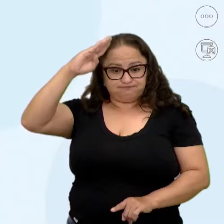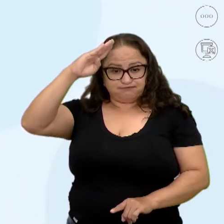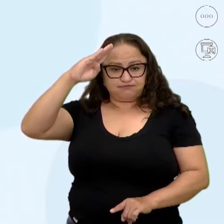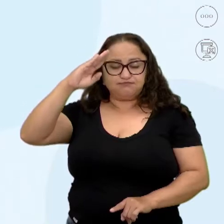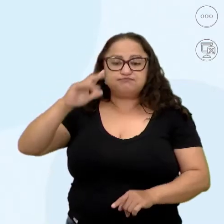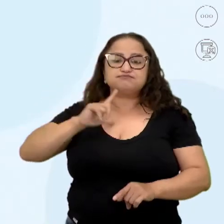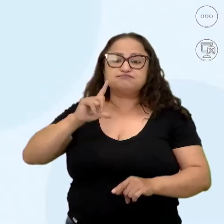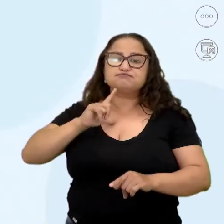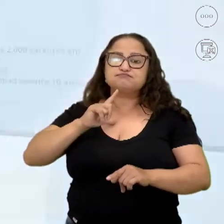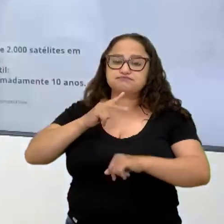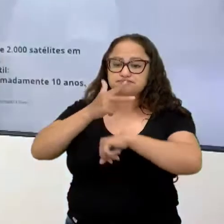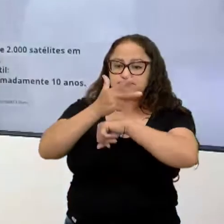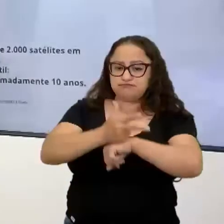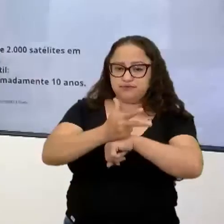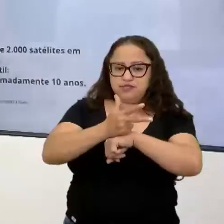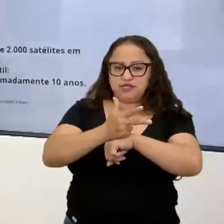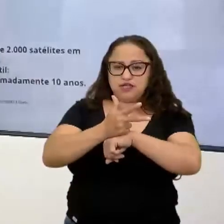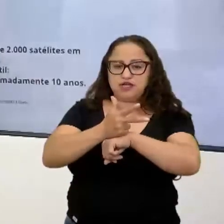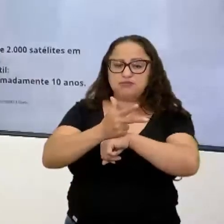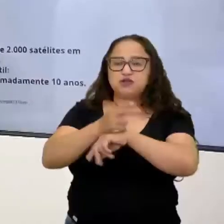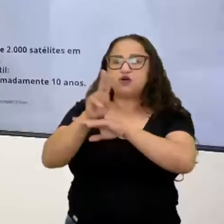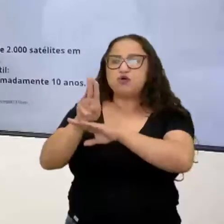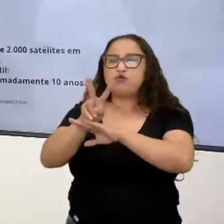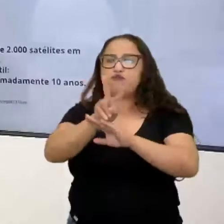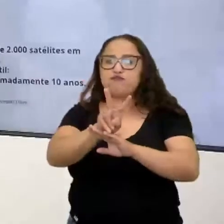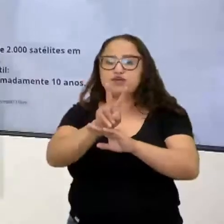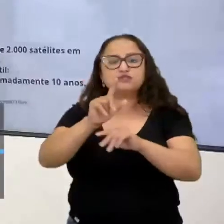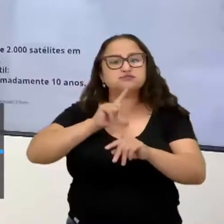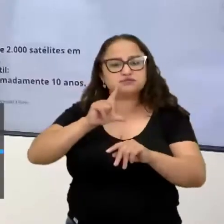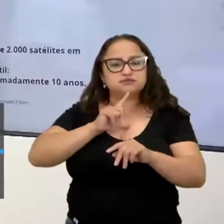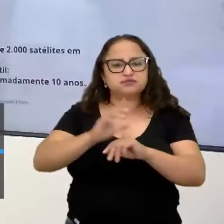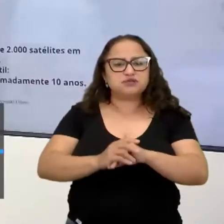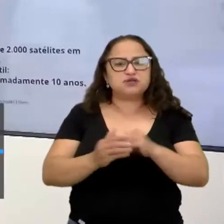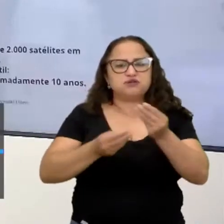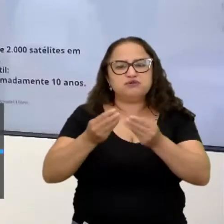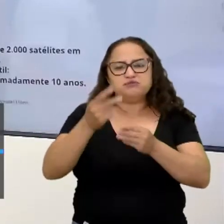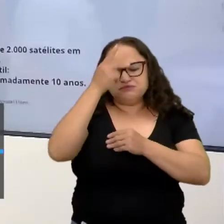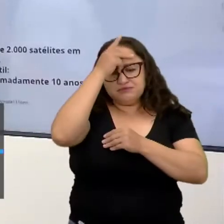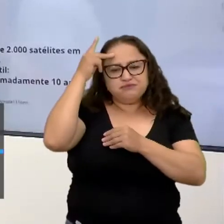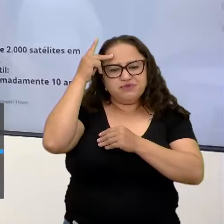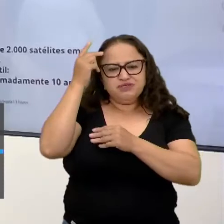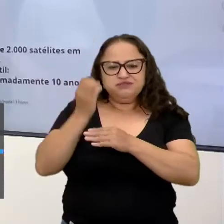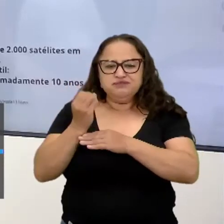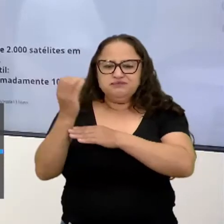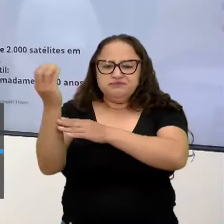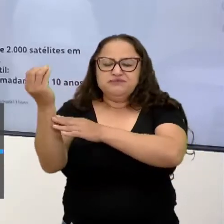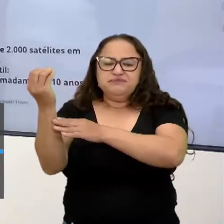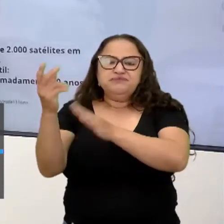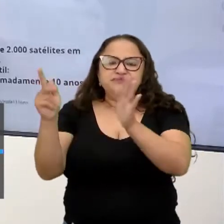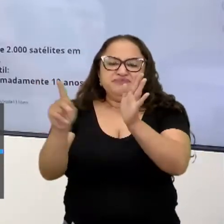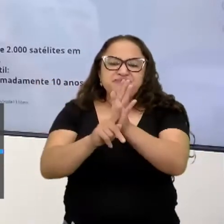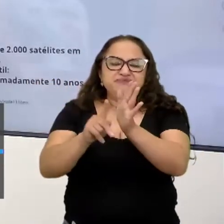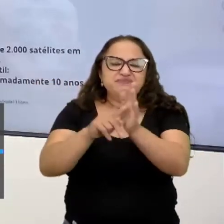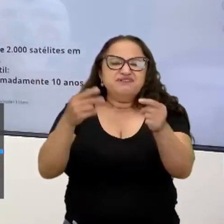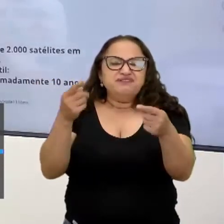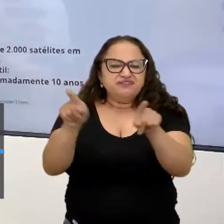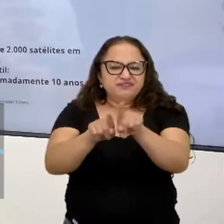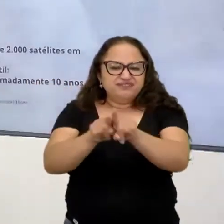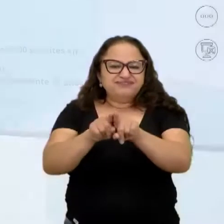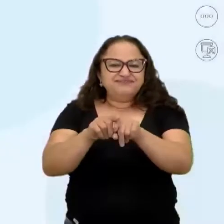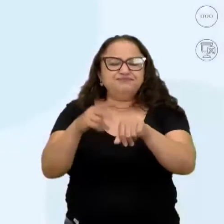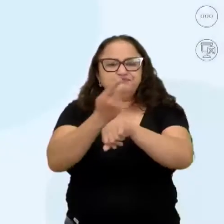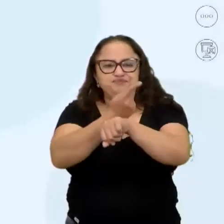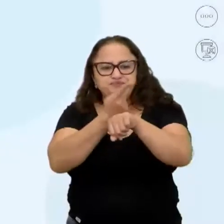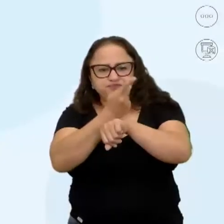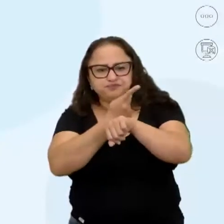câmeras de infravermelho para localização, pessoas fugitivas, né? É verdade. Praticamente aí. E aí eles usam também